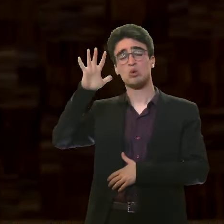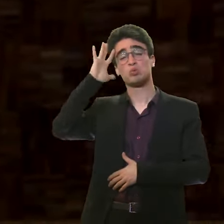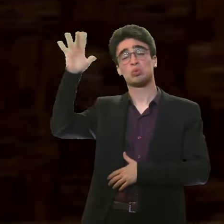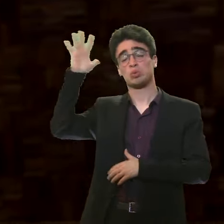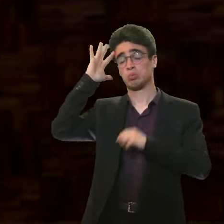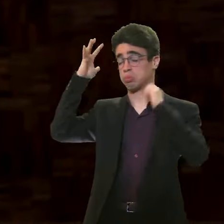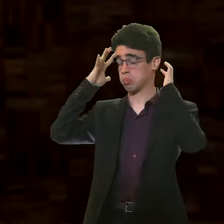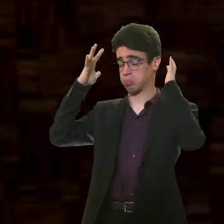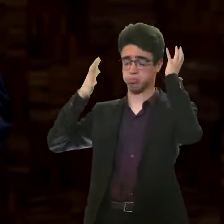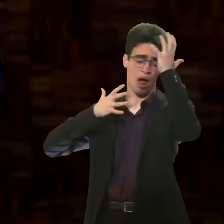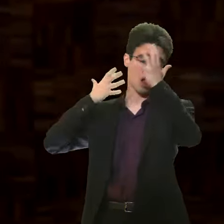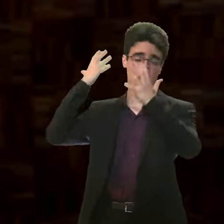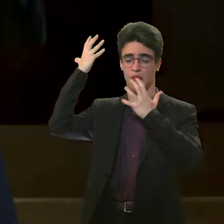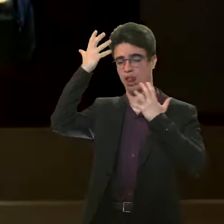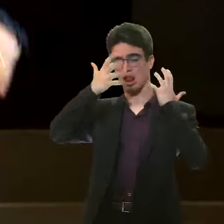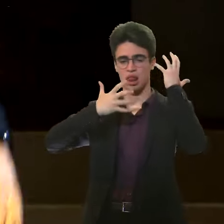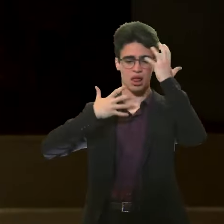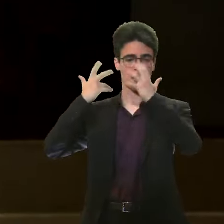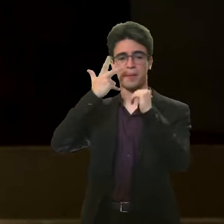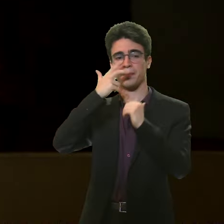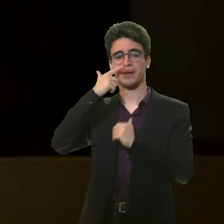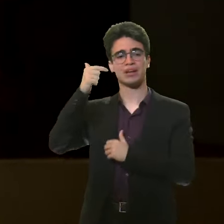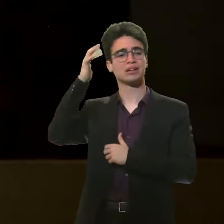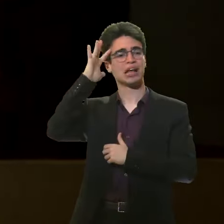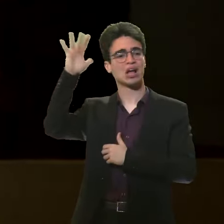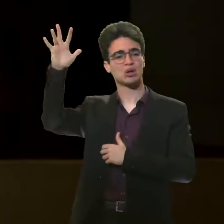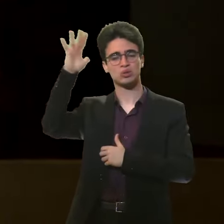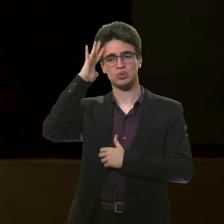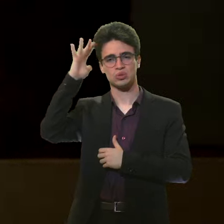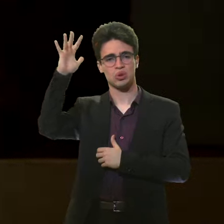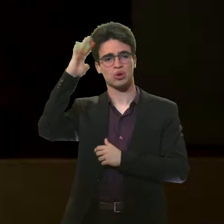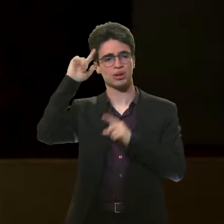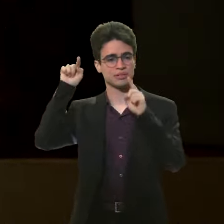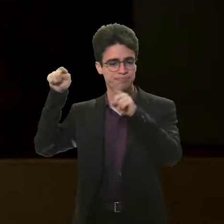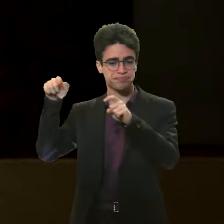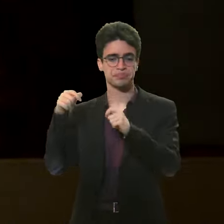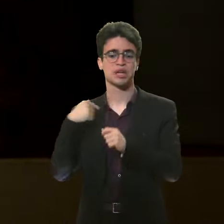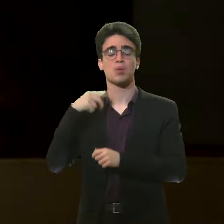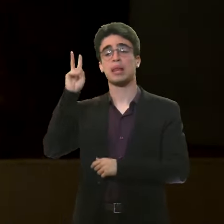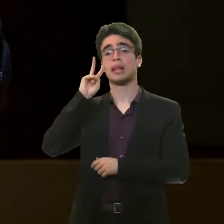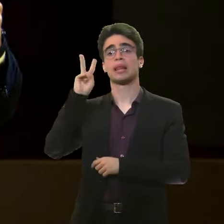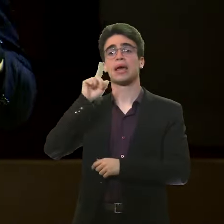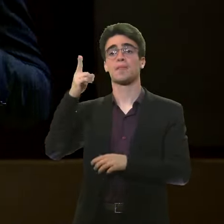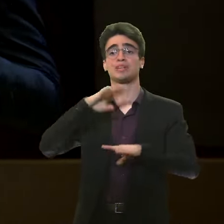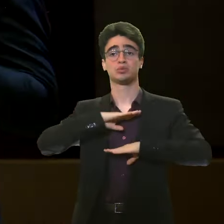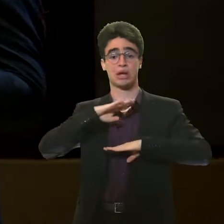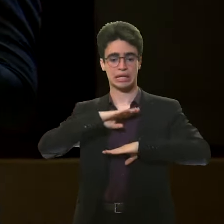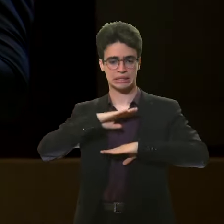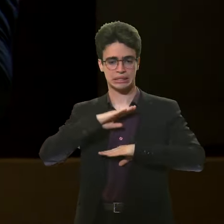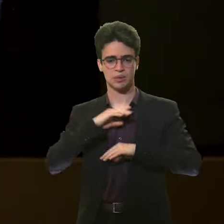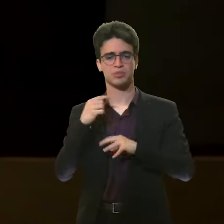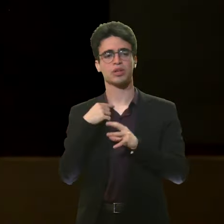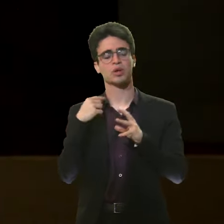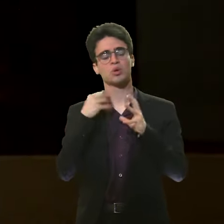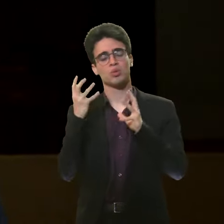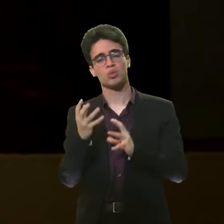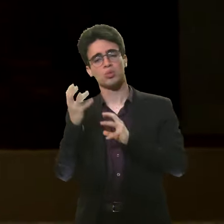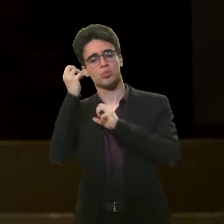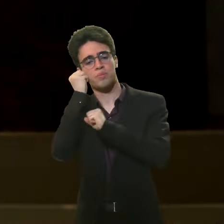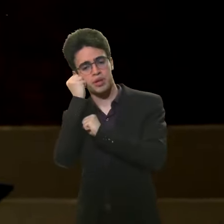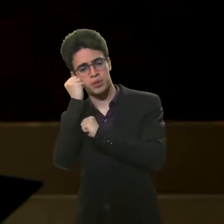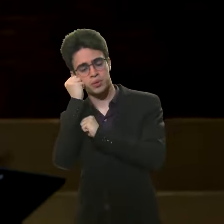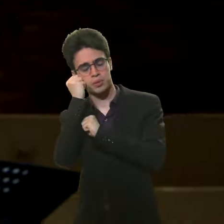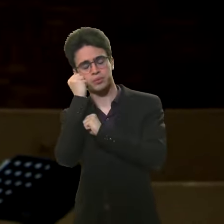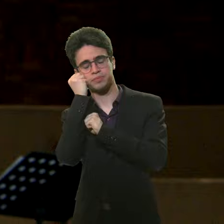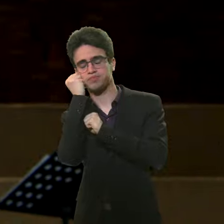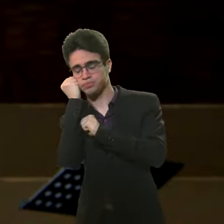dos pesadelos, é meio vívida a memória. E lembro de uma situação em específico que eu estava dormindo lá no meu quarto,